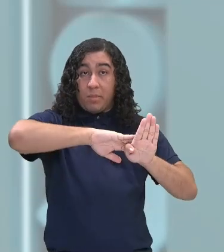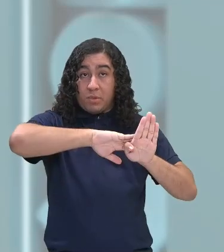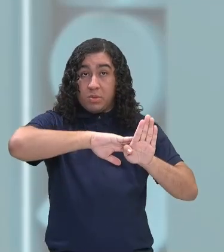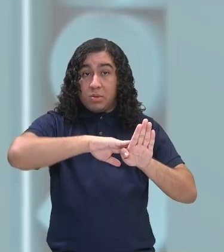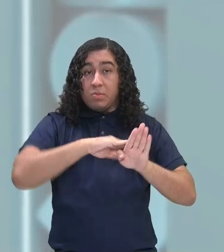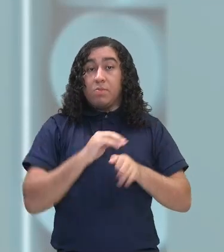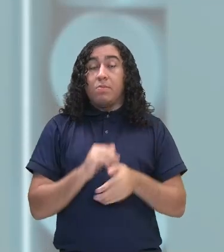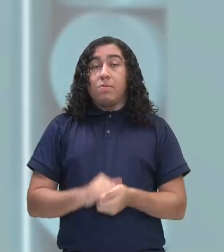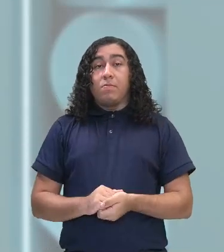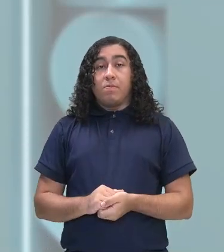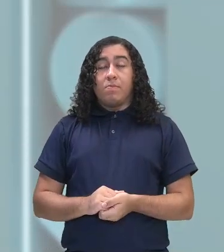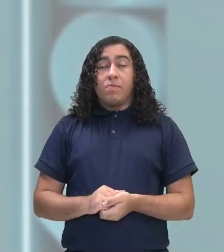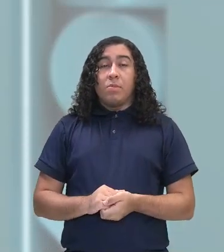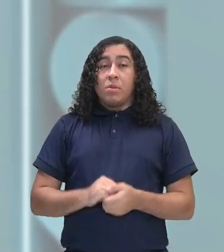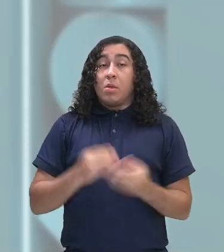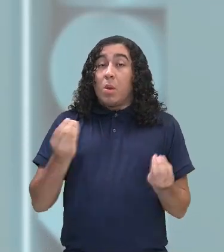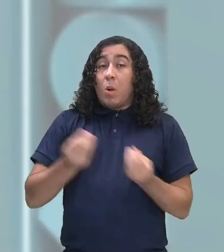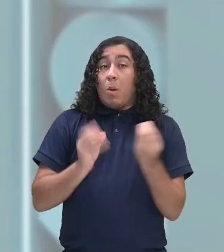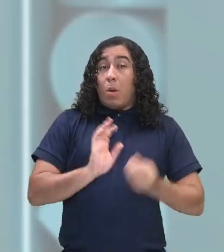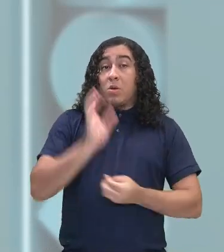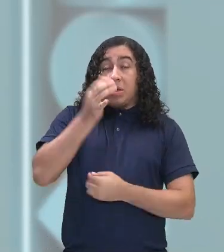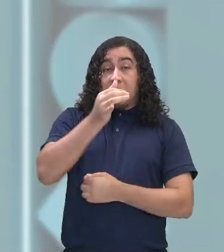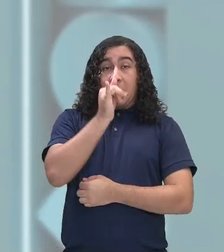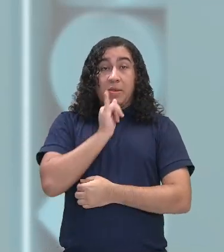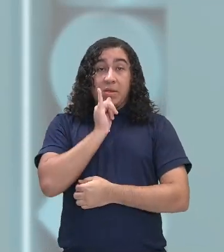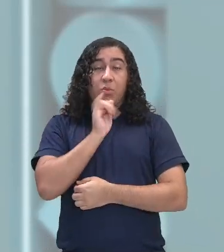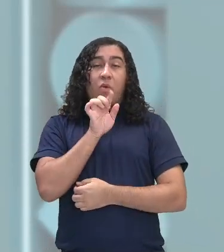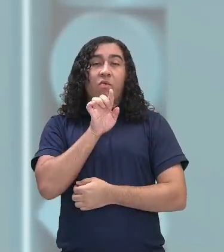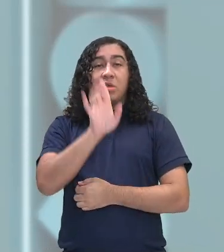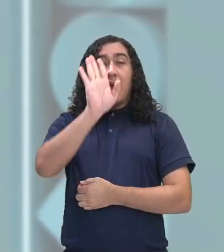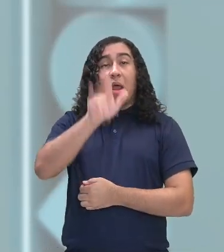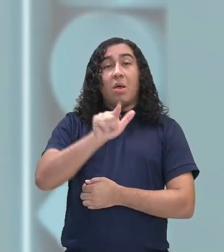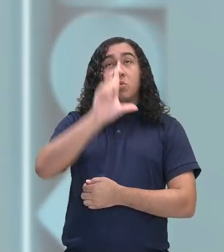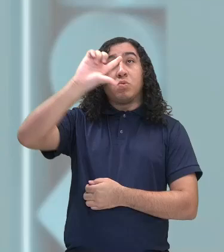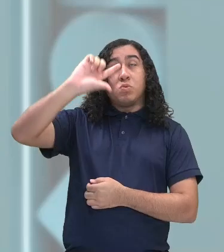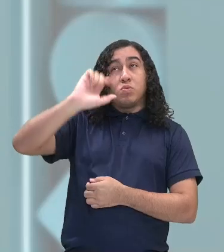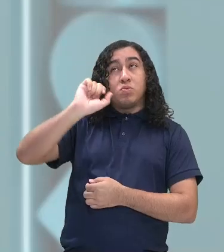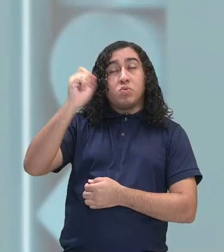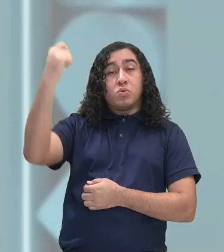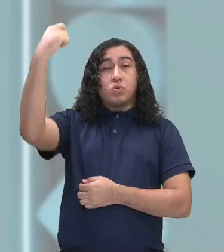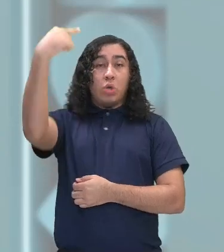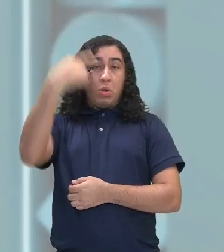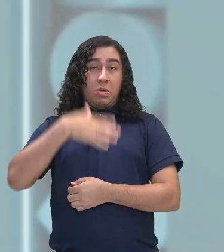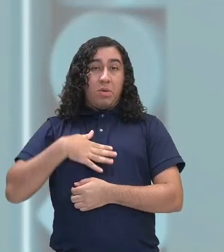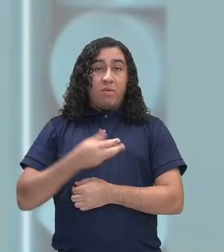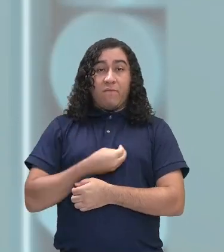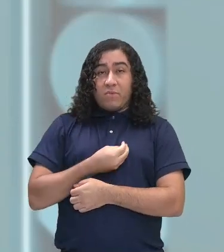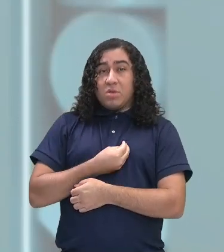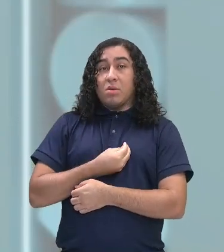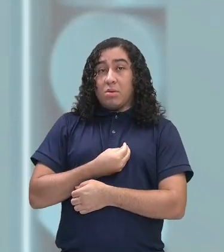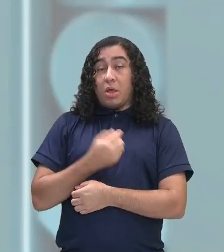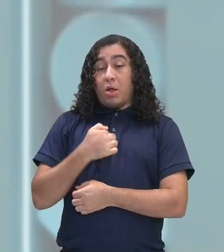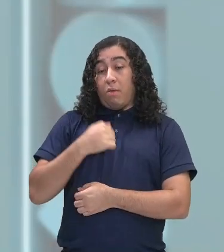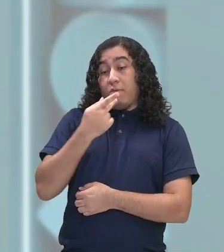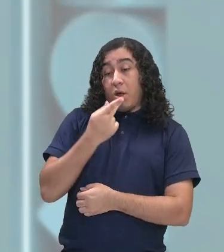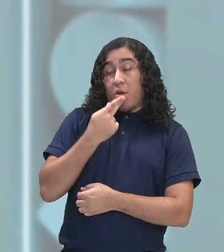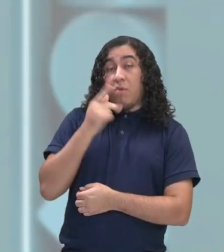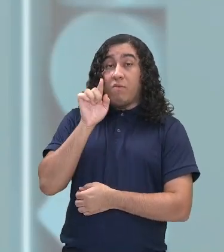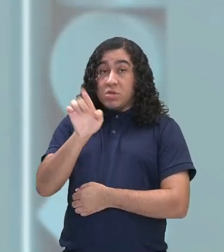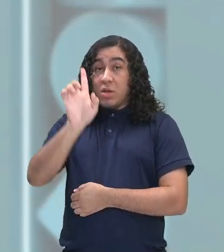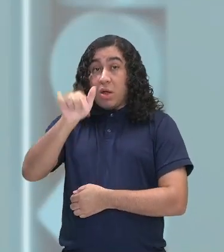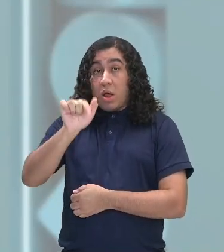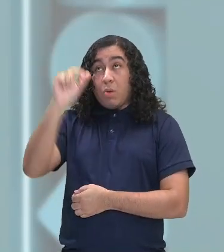Como acontece? Você é o sol da minha vida. Eu afirmo que você é o sol da minha vida. Isso é